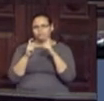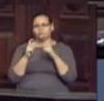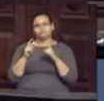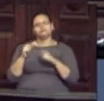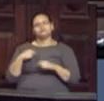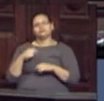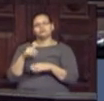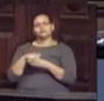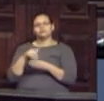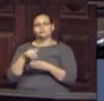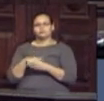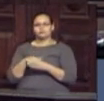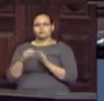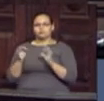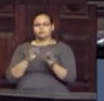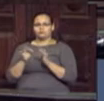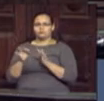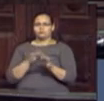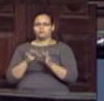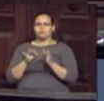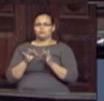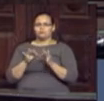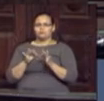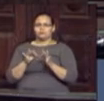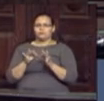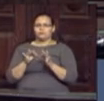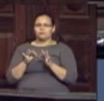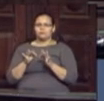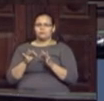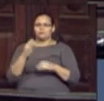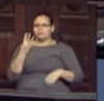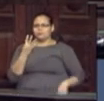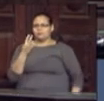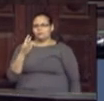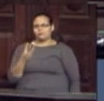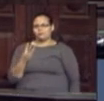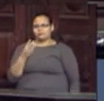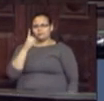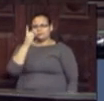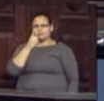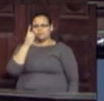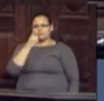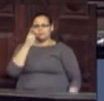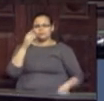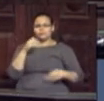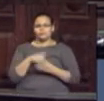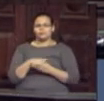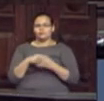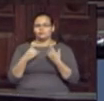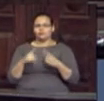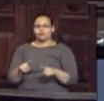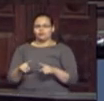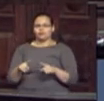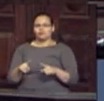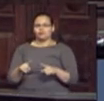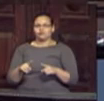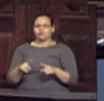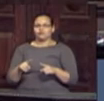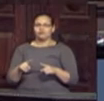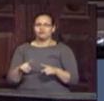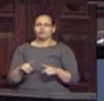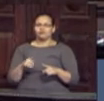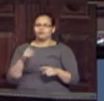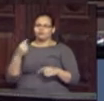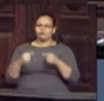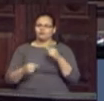colocou em votação o projeto assim destacado, 43 deputados votaram contrariamente. Ora, não é uma questão